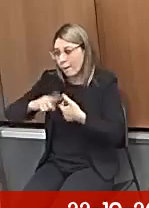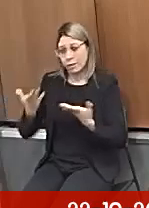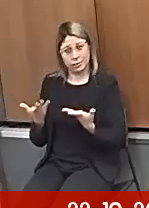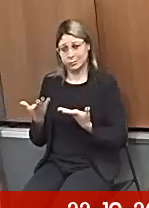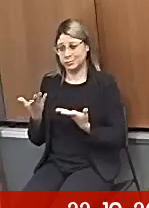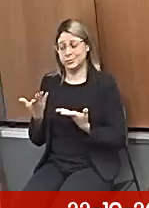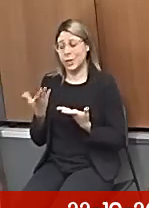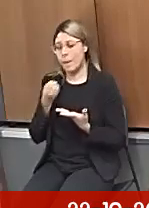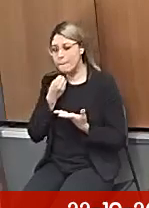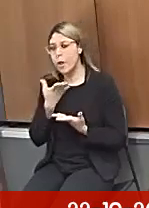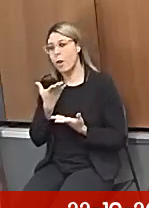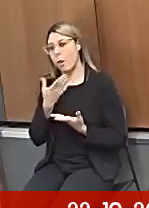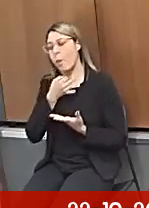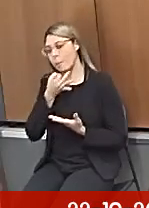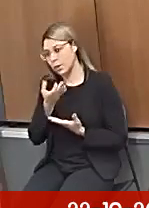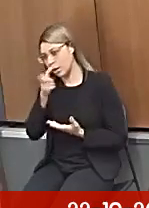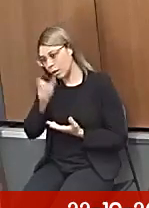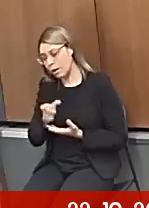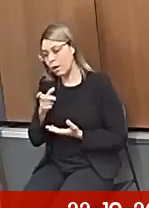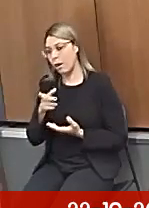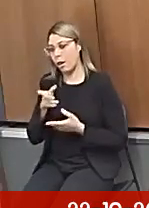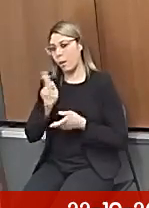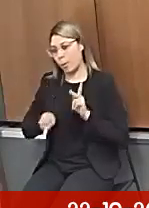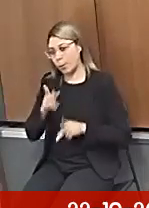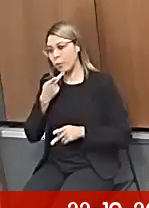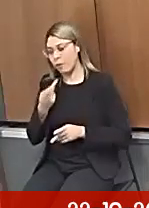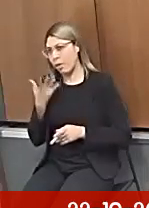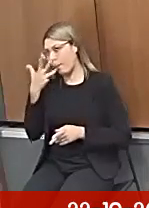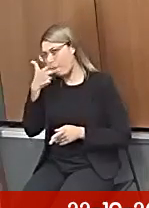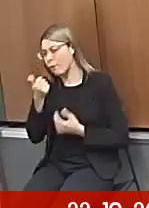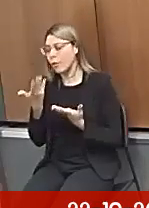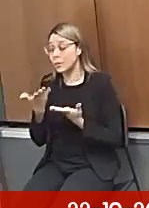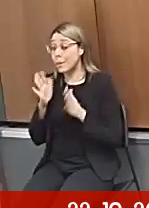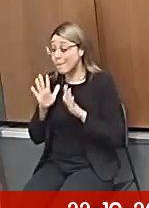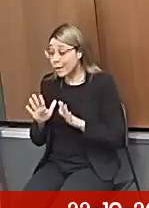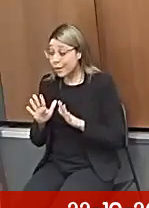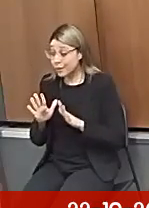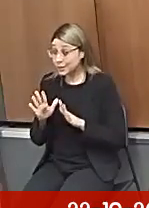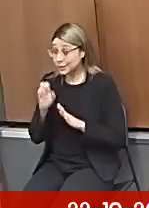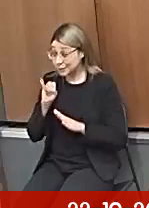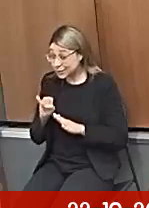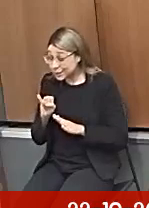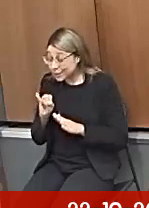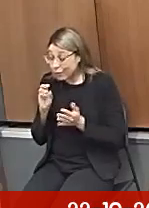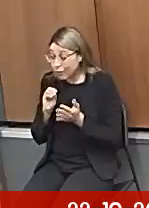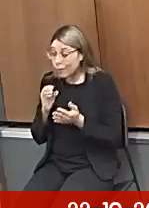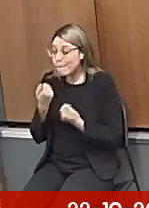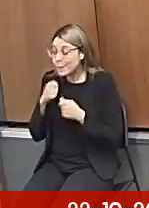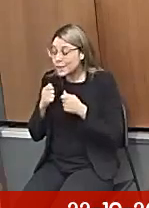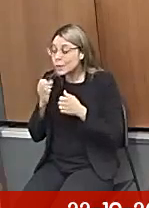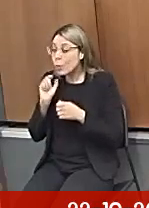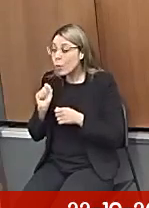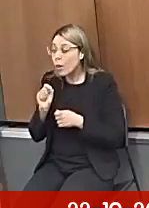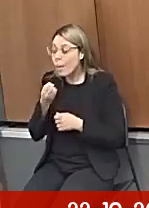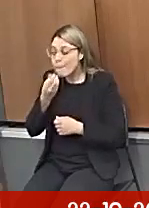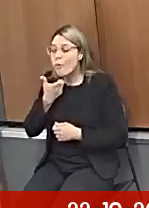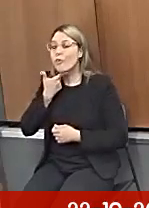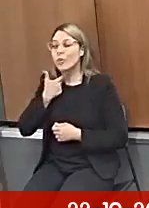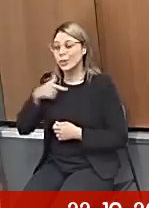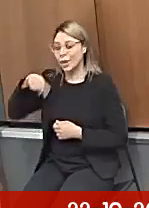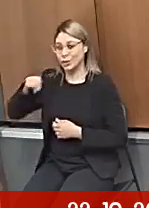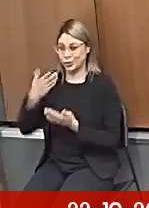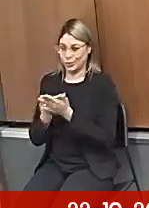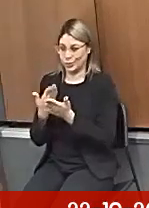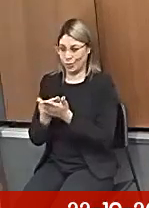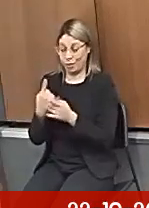É super válida a ideia que o promotor está trazendo, maravilhosa, mas a verdade é que se houvesse um pouquinho mais de boa vontade, as escolas já